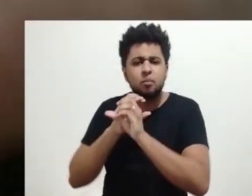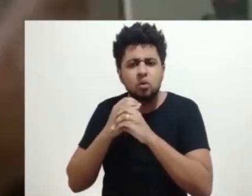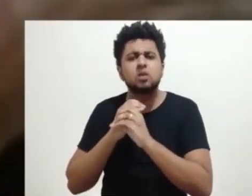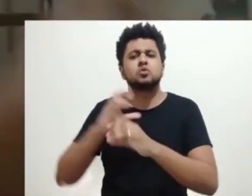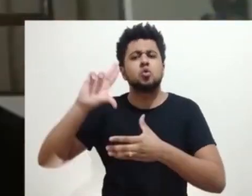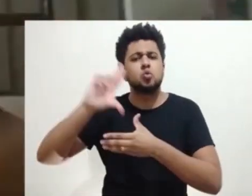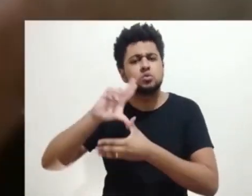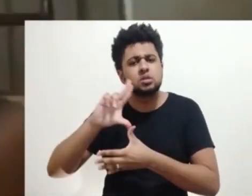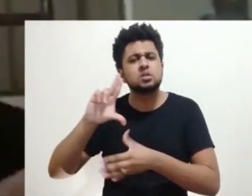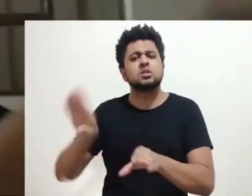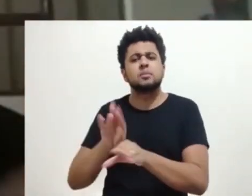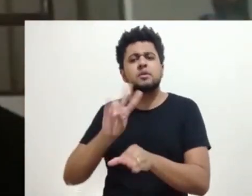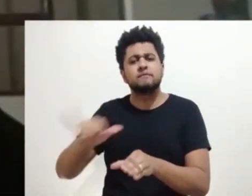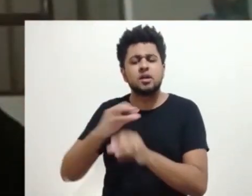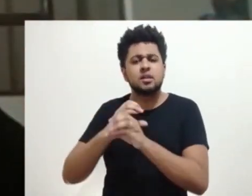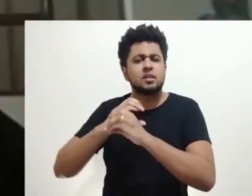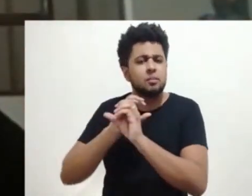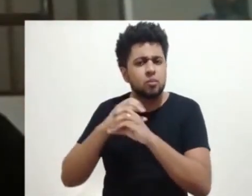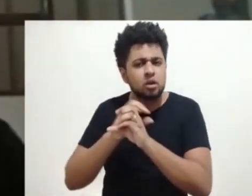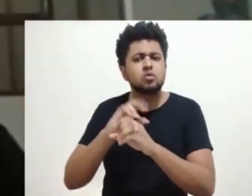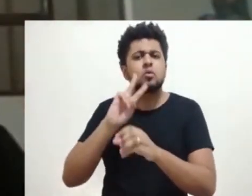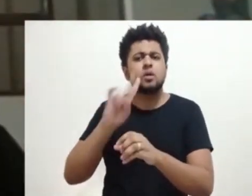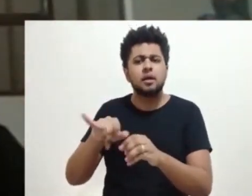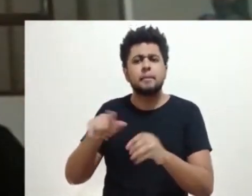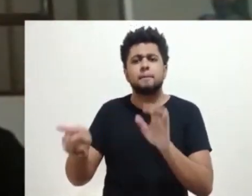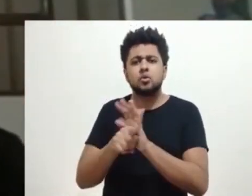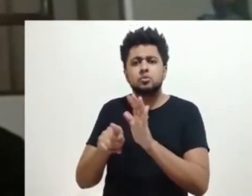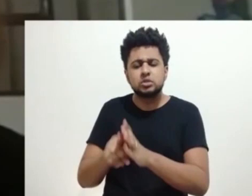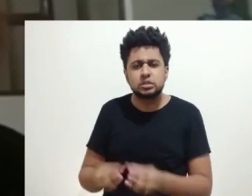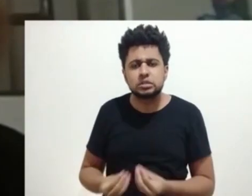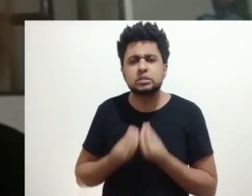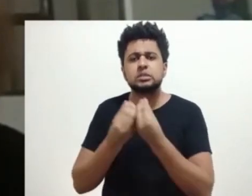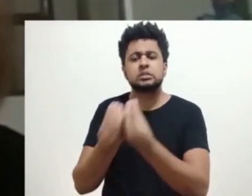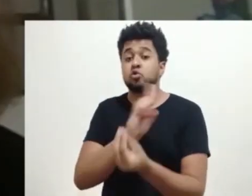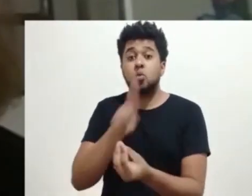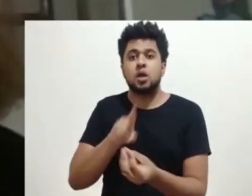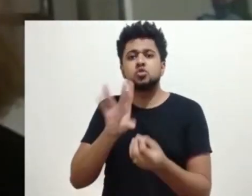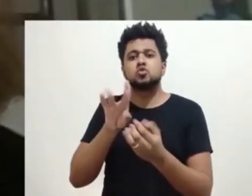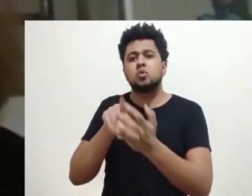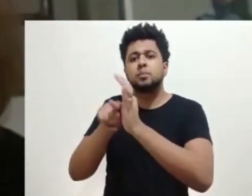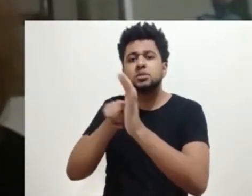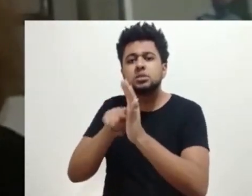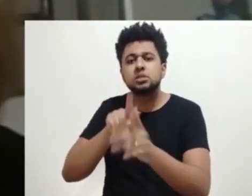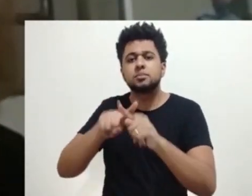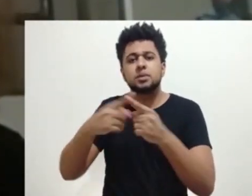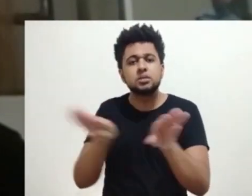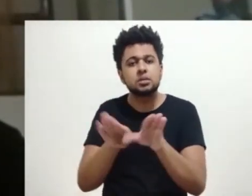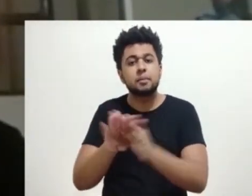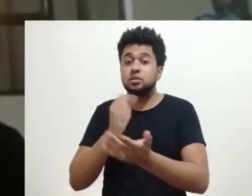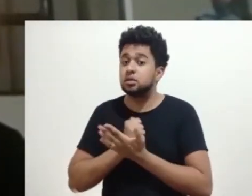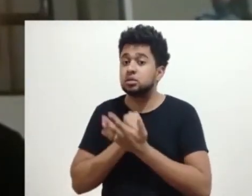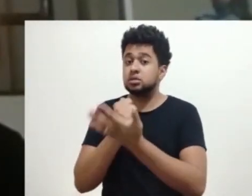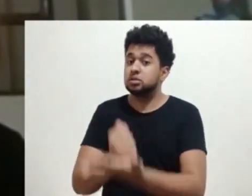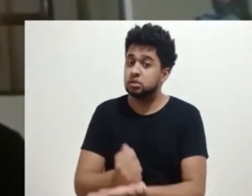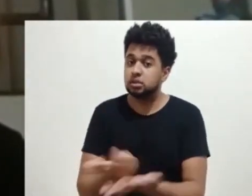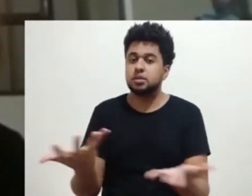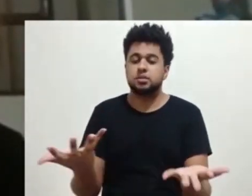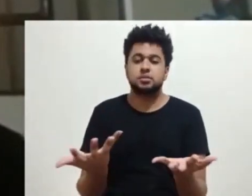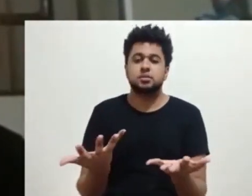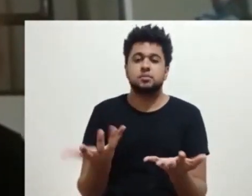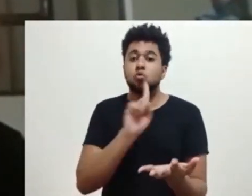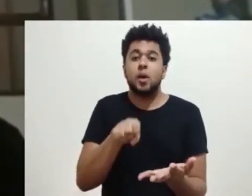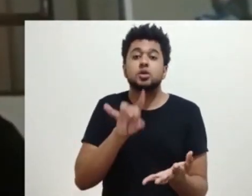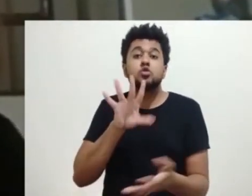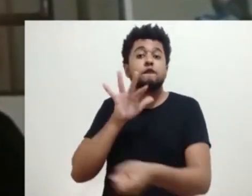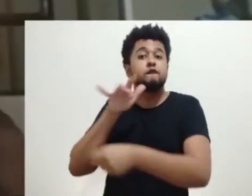que vai ser um laboratório a serviço, agora não só de pesquisa, mas também da assistência, não só para